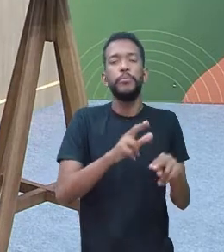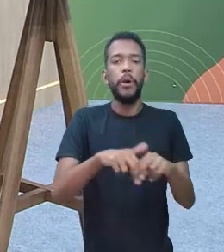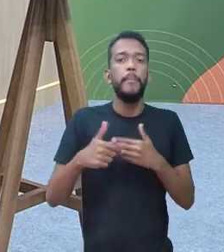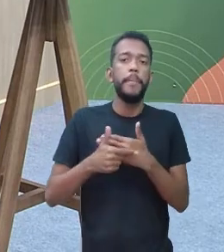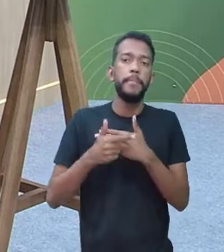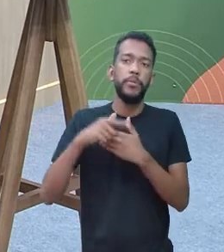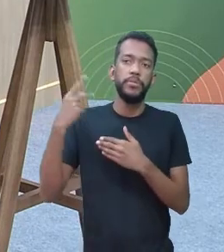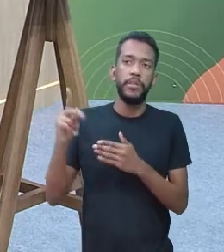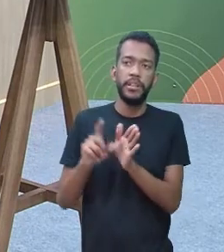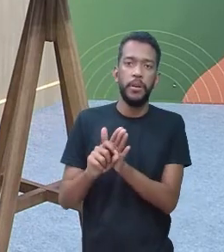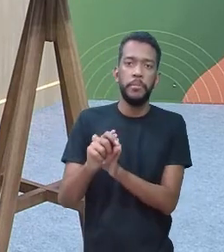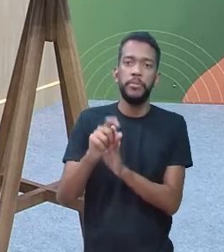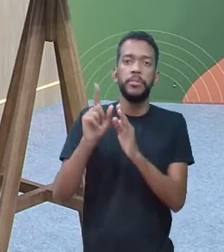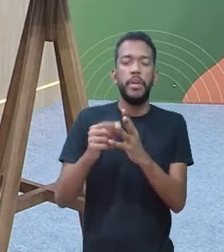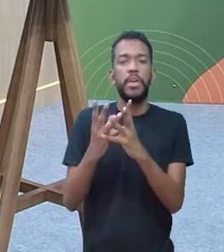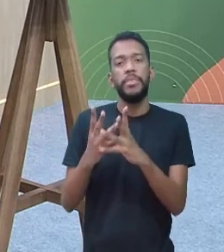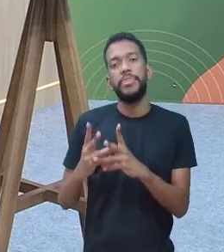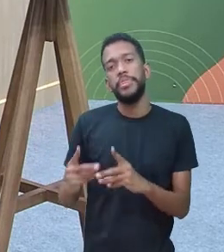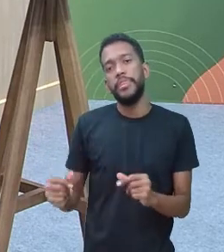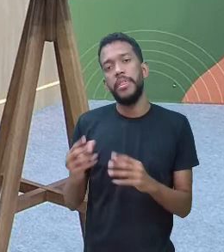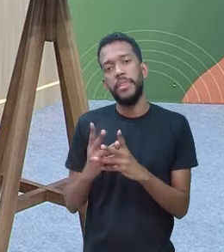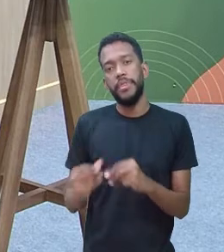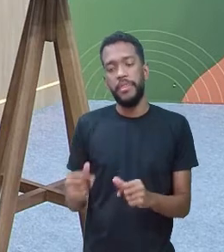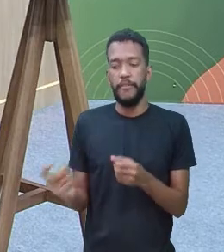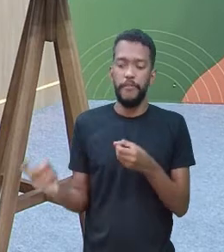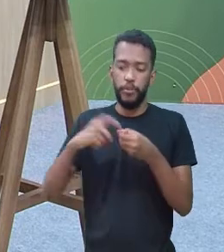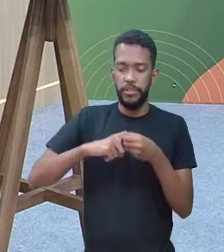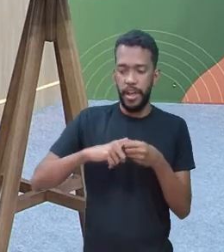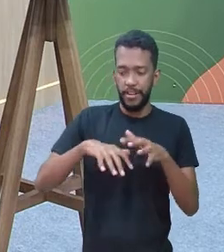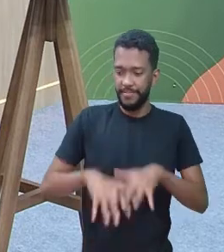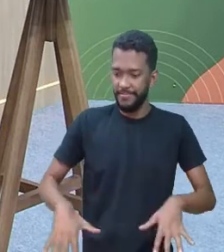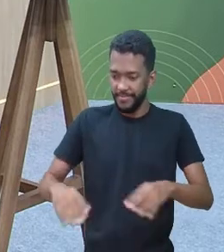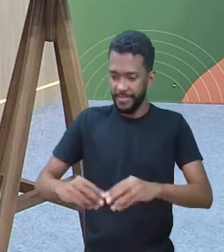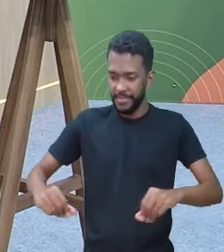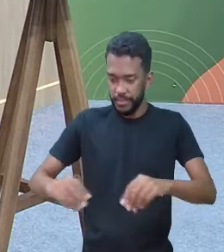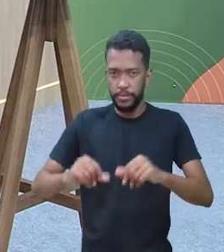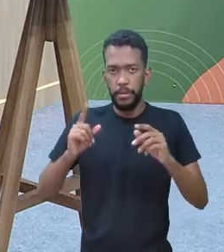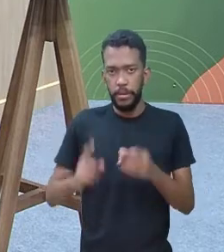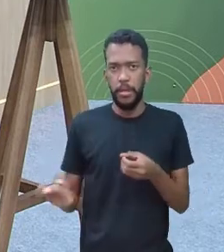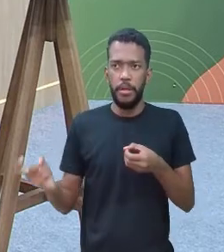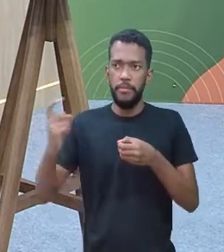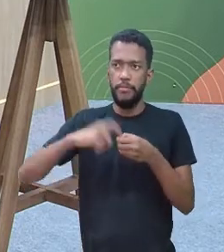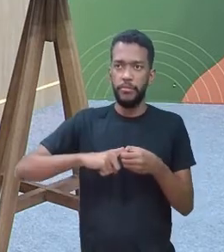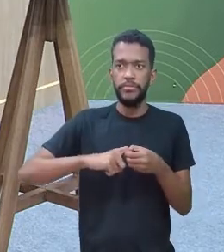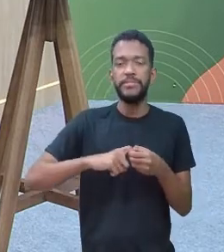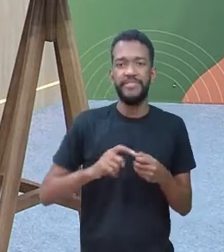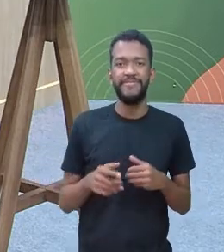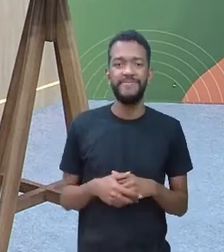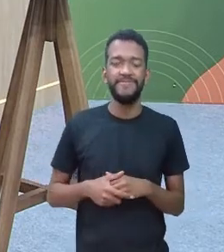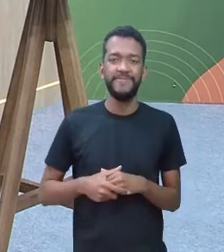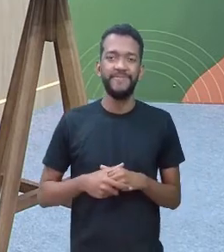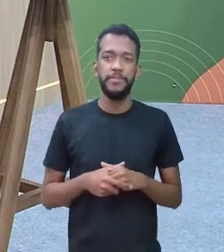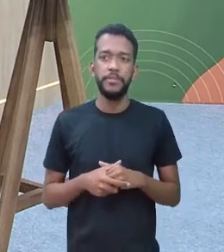do decompositor é desmanchar, é devolver para o solo tudo que um dia foi retirado dele. Isso mesmo. Então, estamos diante